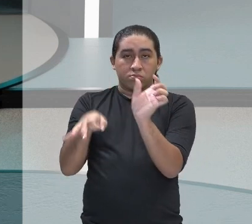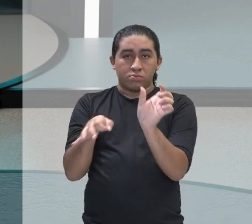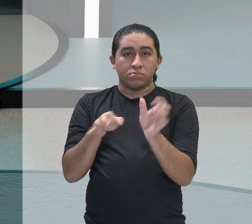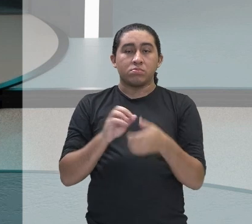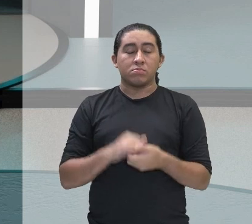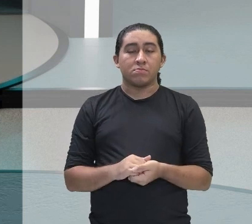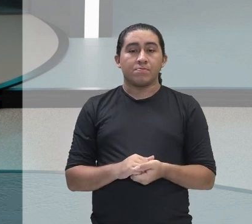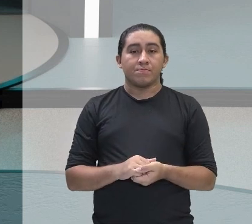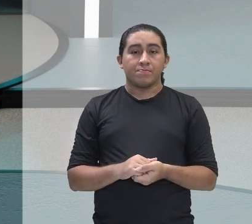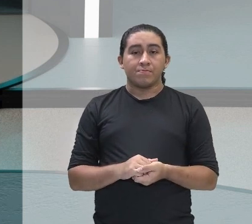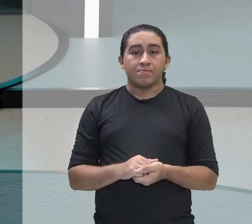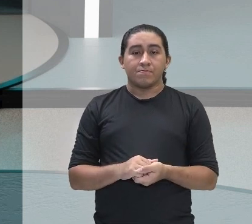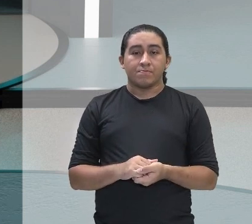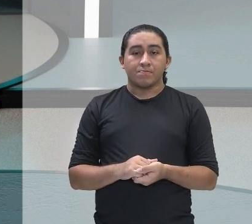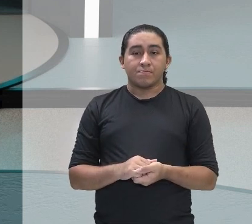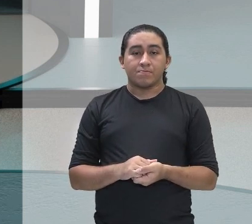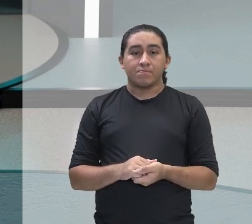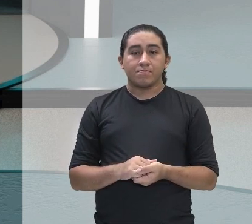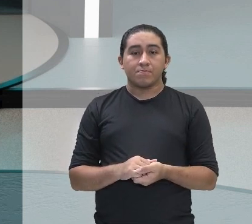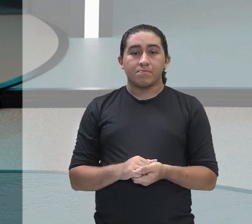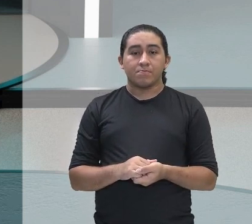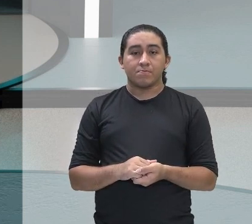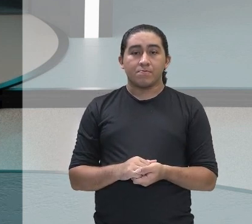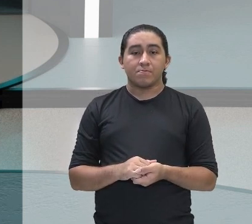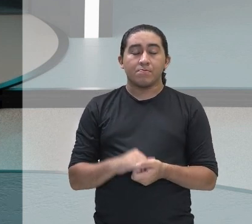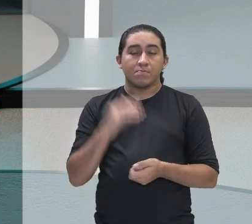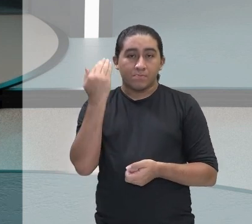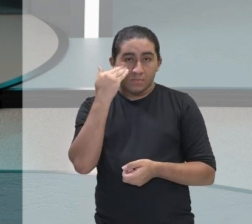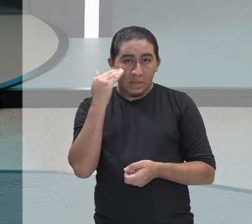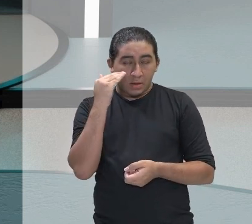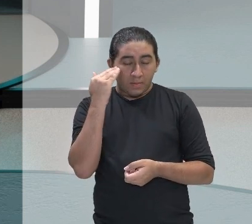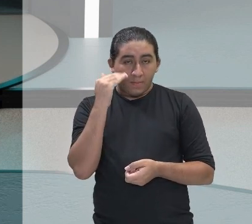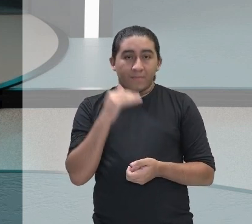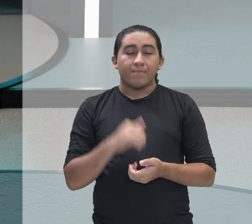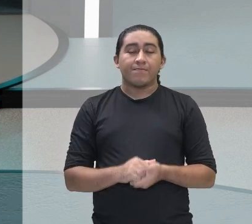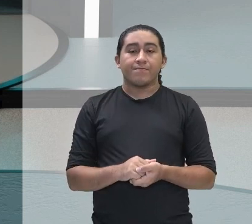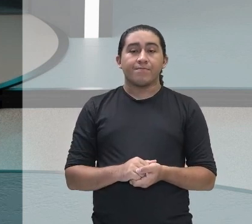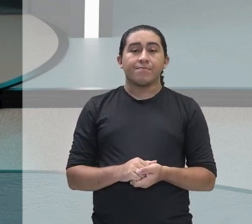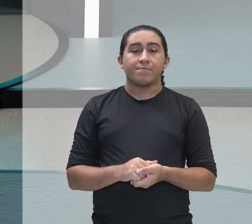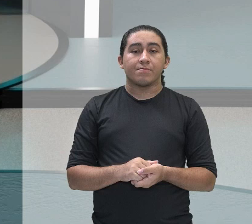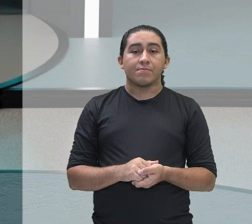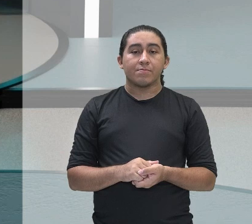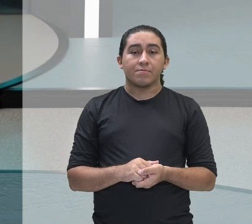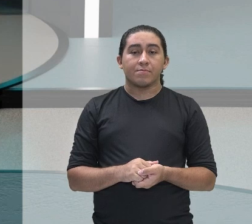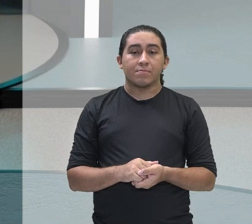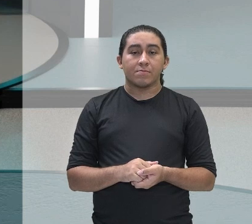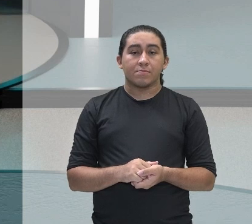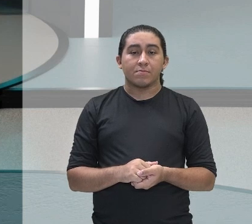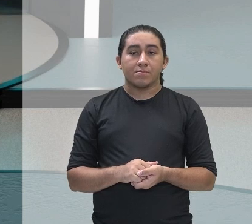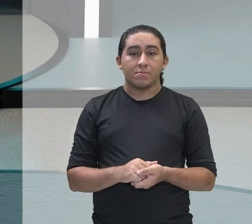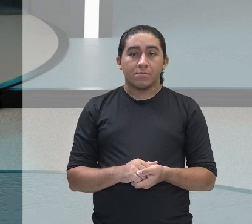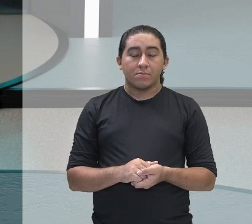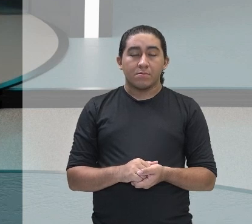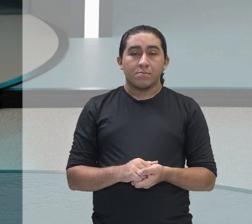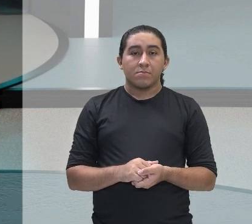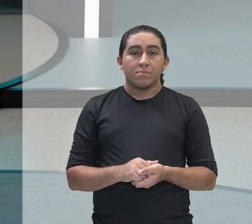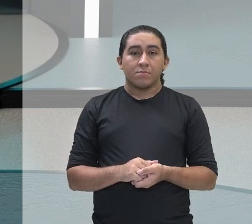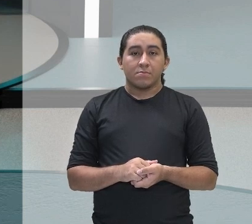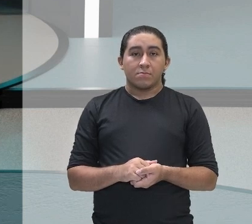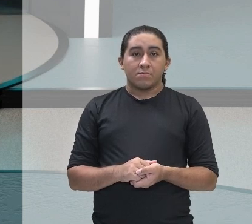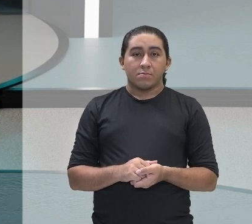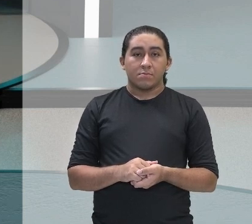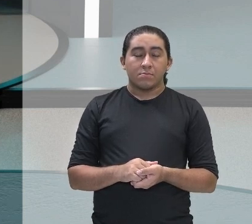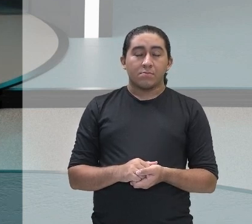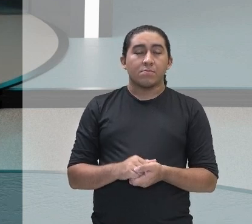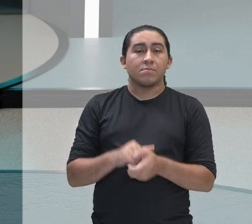sufixo. Certo? Compreenderam? Tá, então aí prefixo, ele vem antes do radical